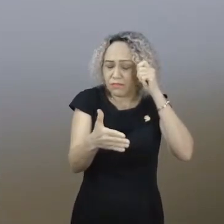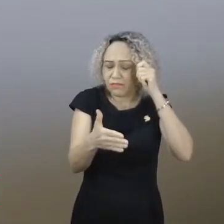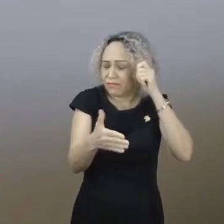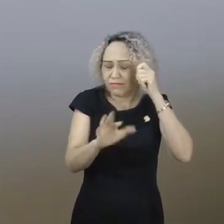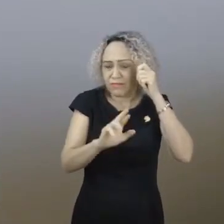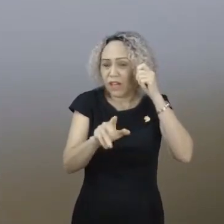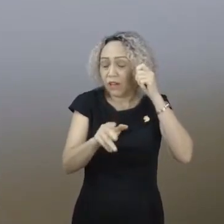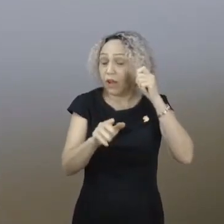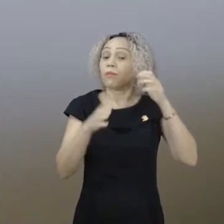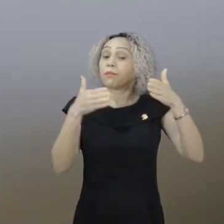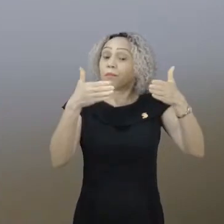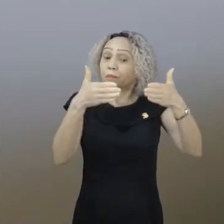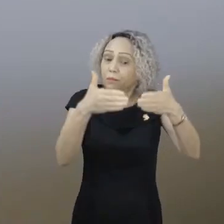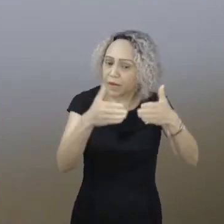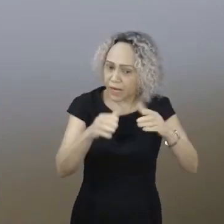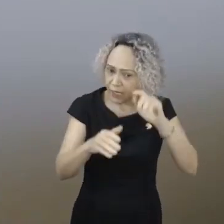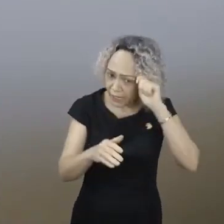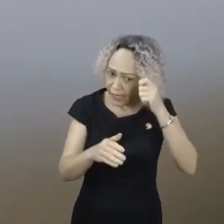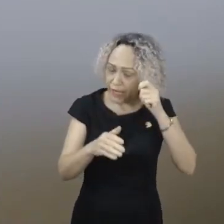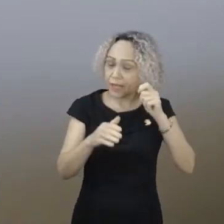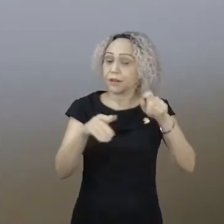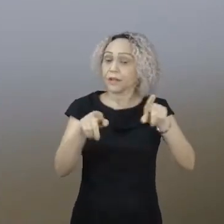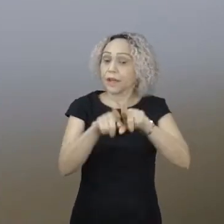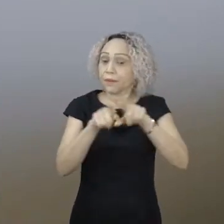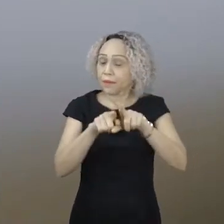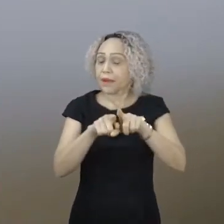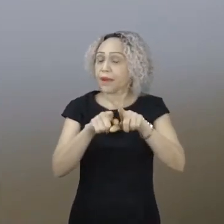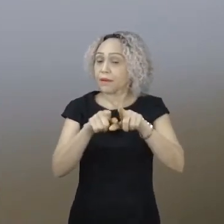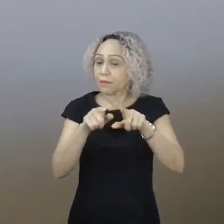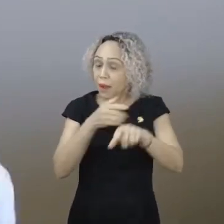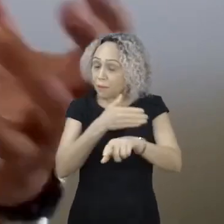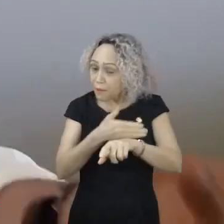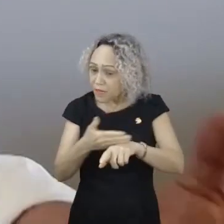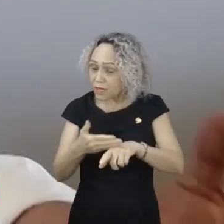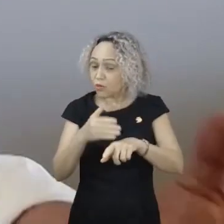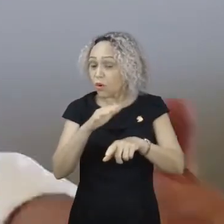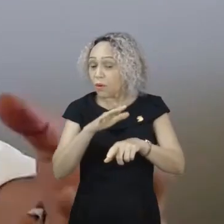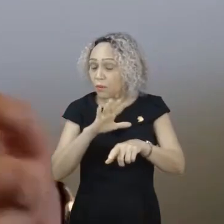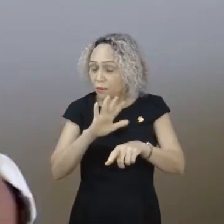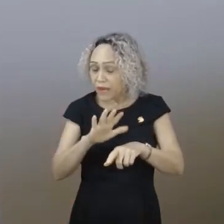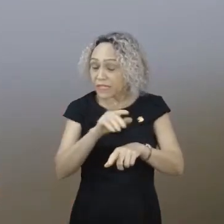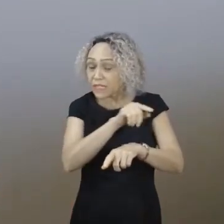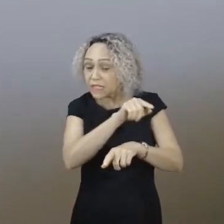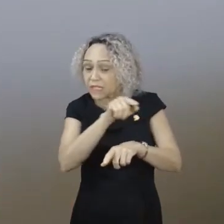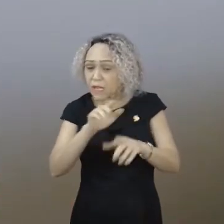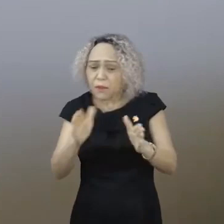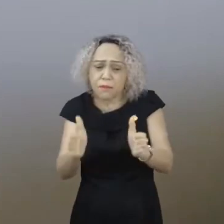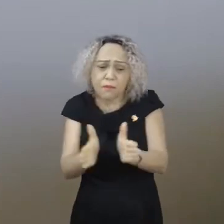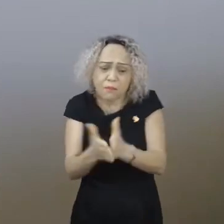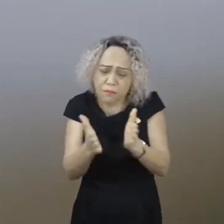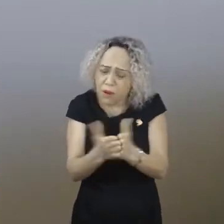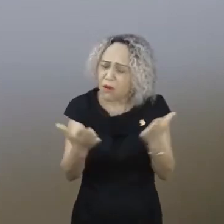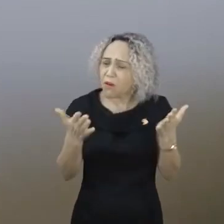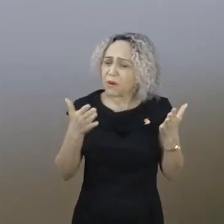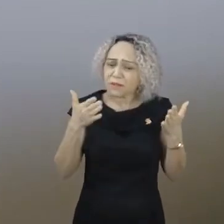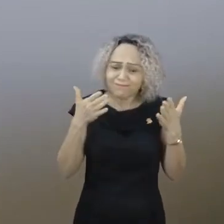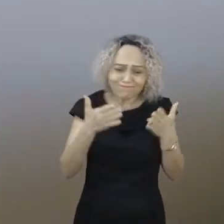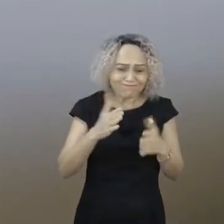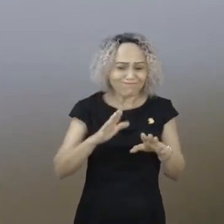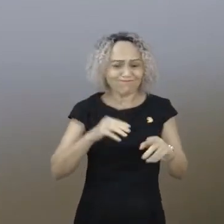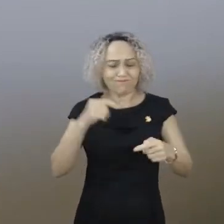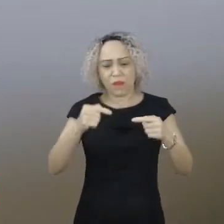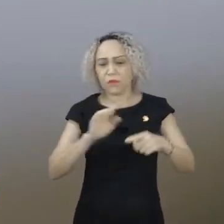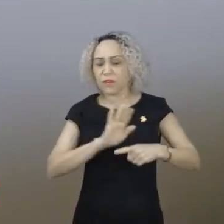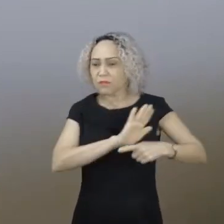como a última aprovação, que eu entendi fundamental, e a iniciativa foi do governo do presidente Lula, foi